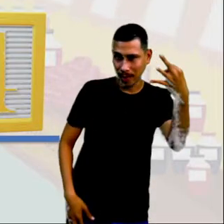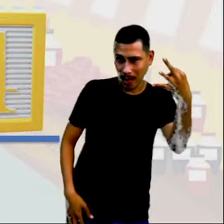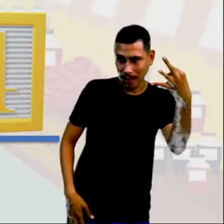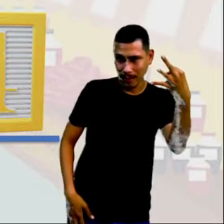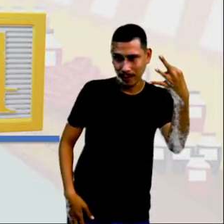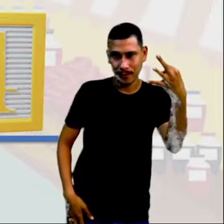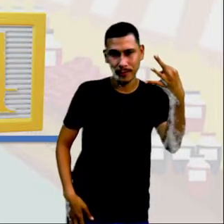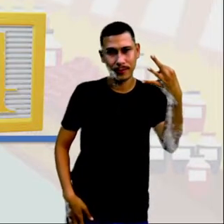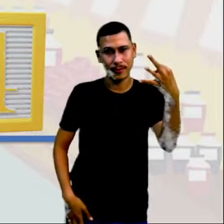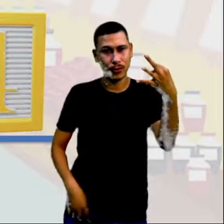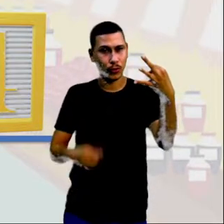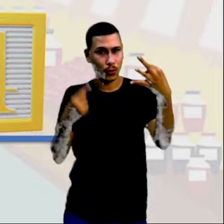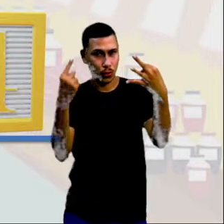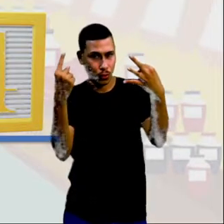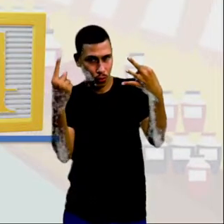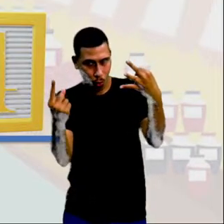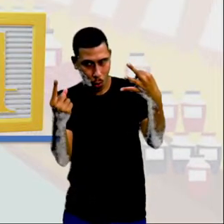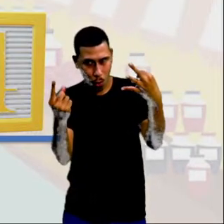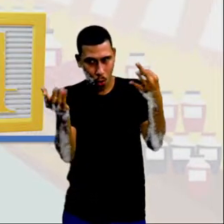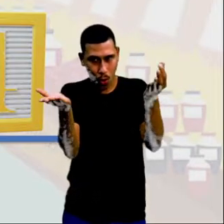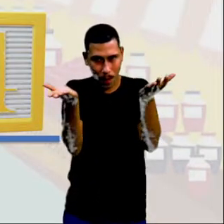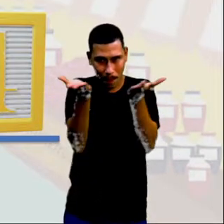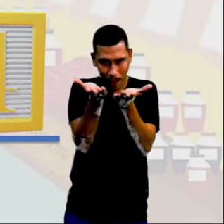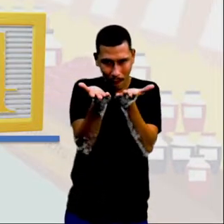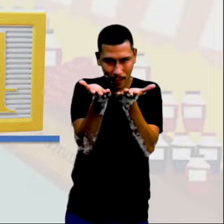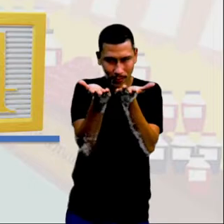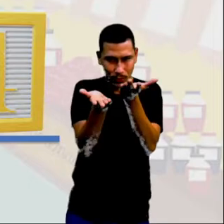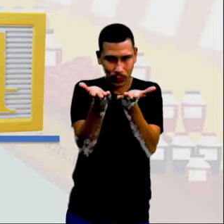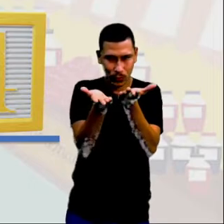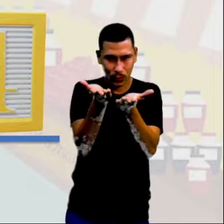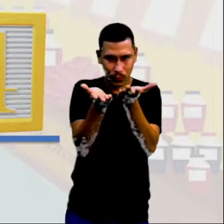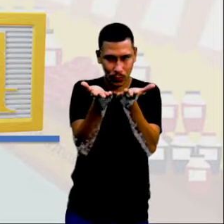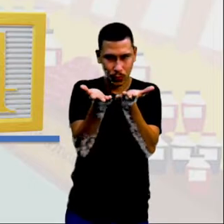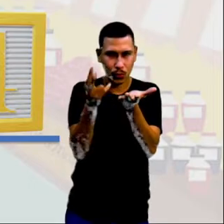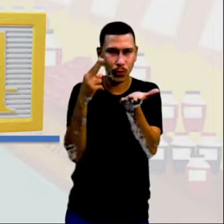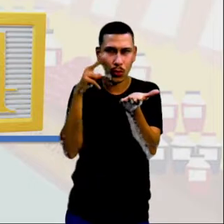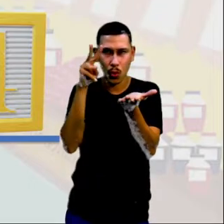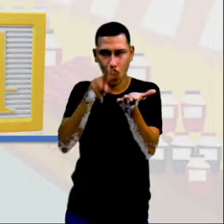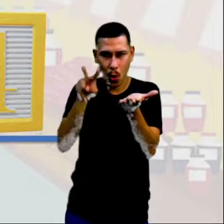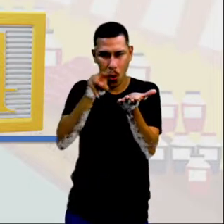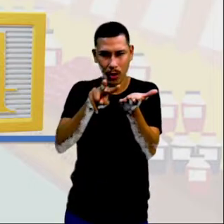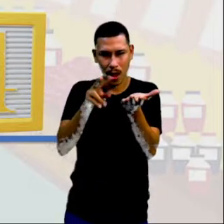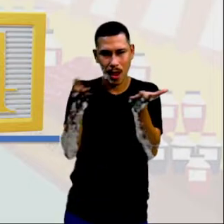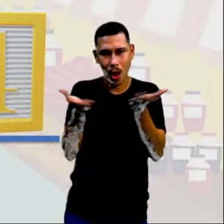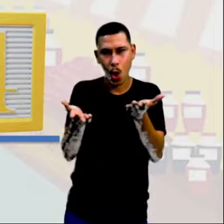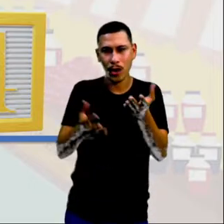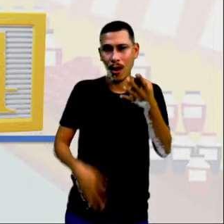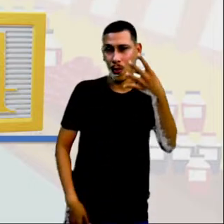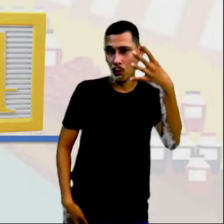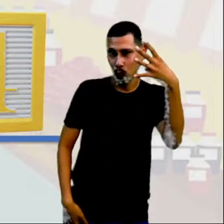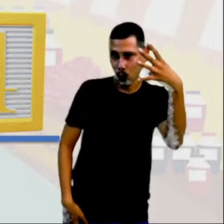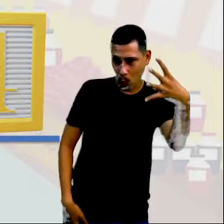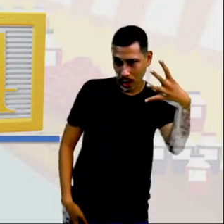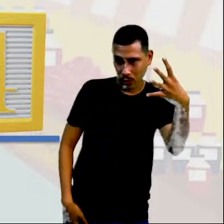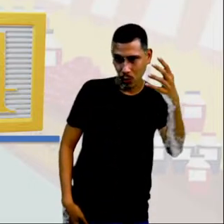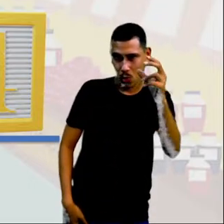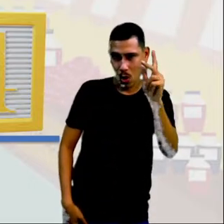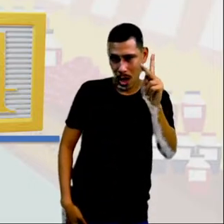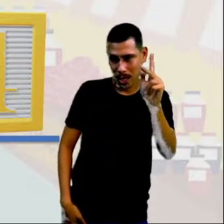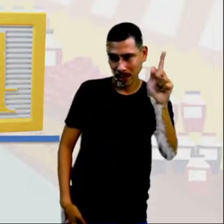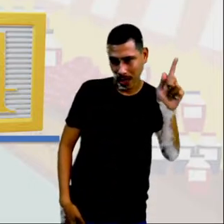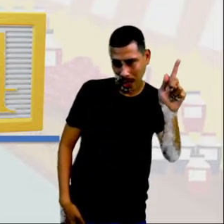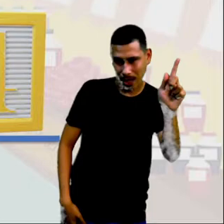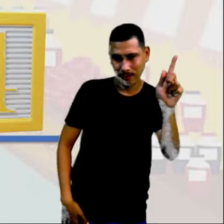com o 1, tá certo? O que é que a gente tem então? A gente vai ter 4 quilos de um lado e também vai ter